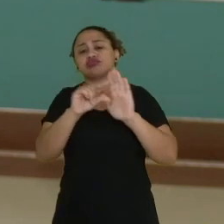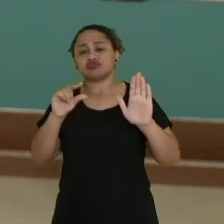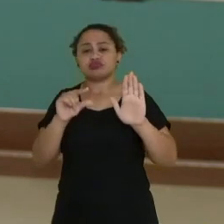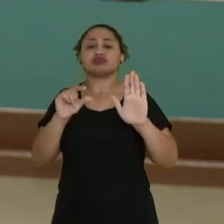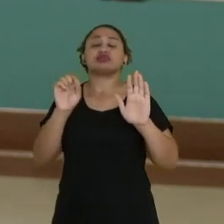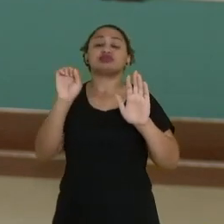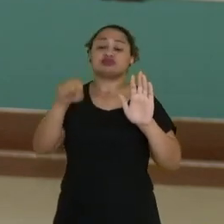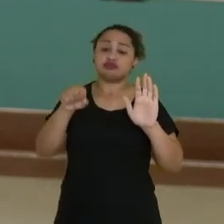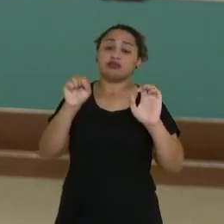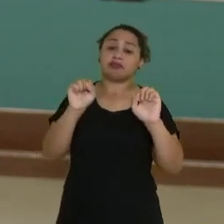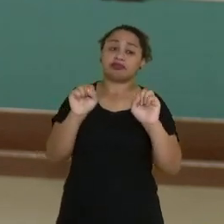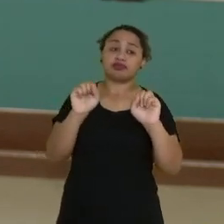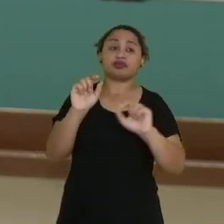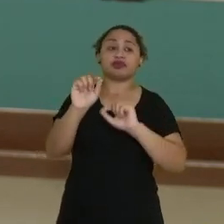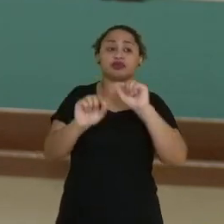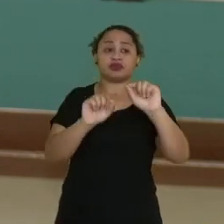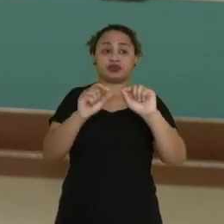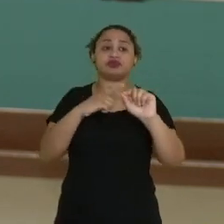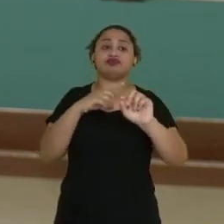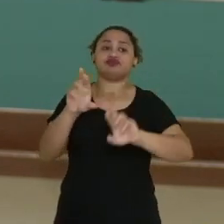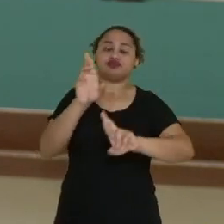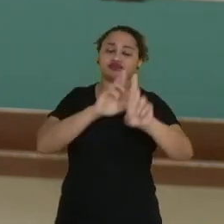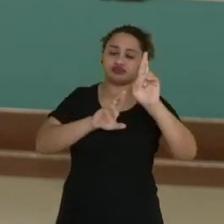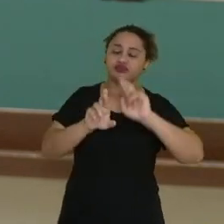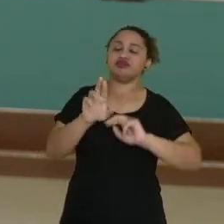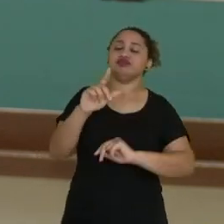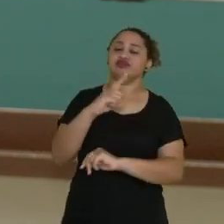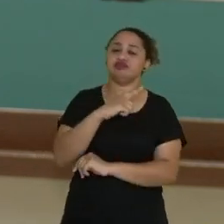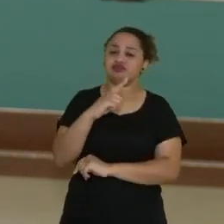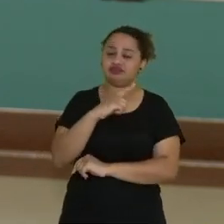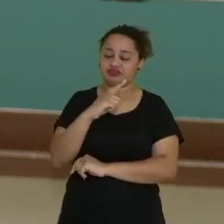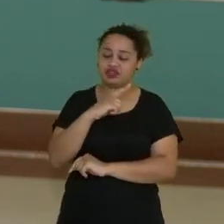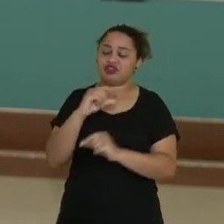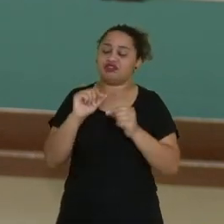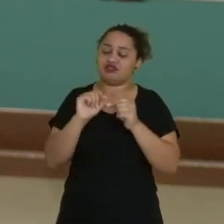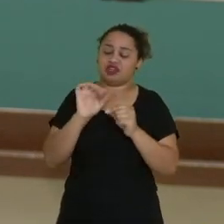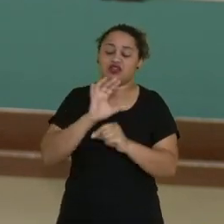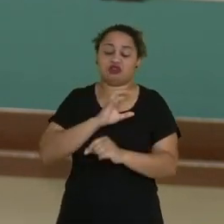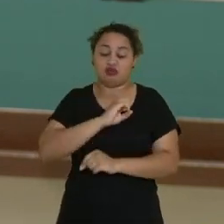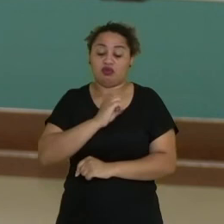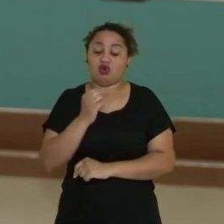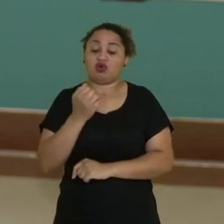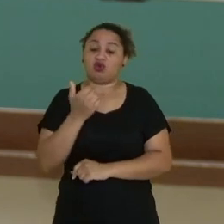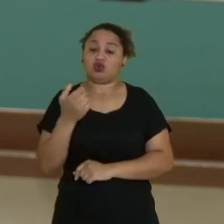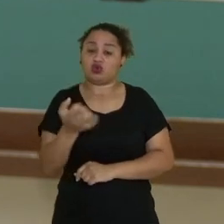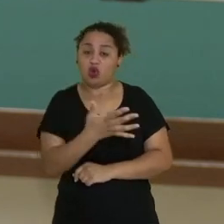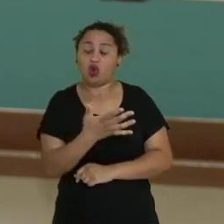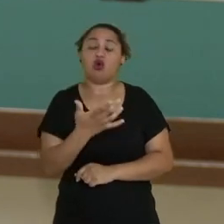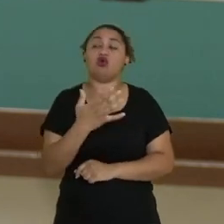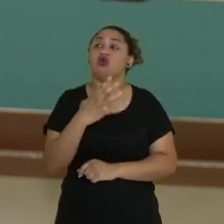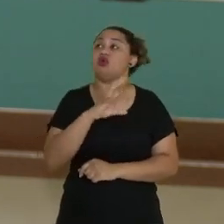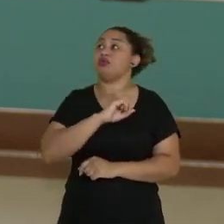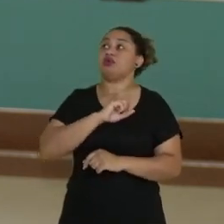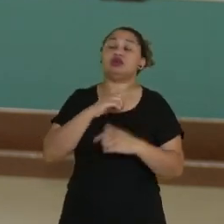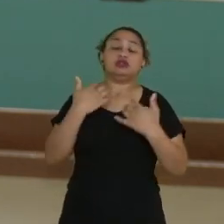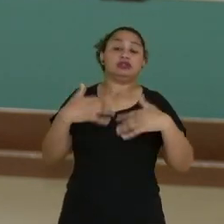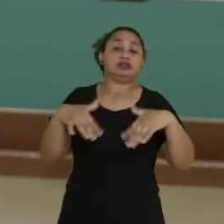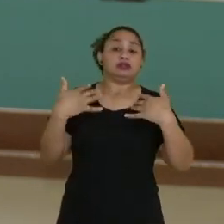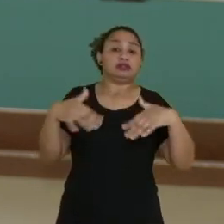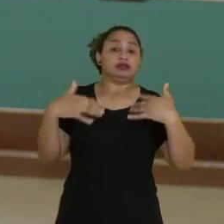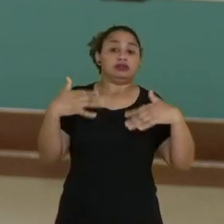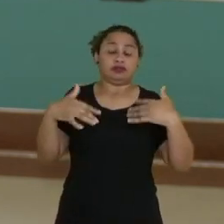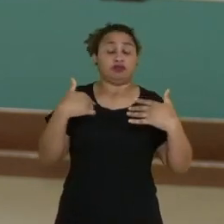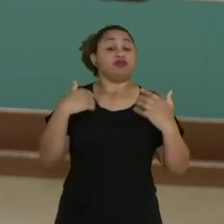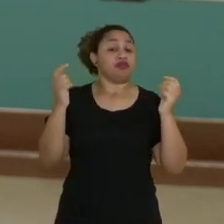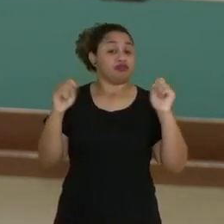poderia colocar, ó. Os resultados obtidos renovaram o amor, um amor gigantesco que ela teve, eu